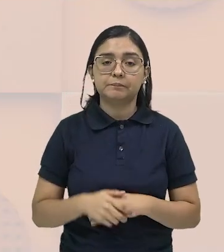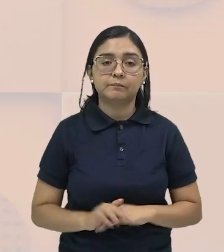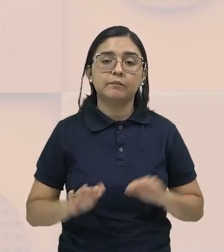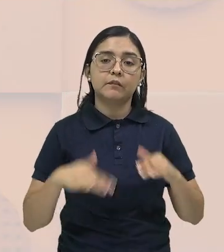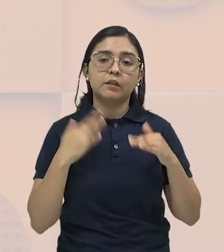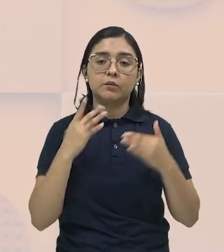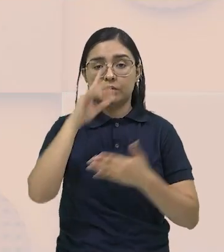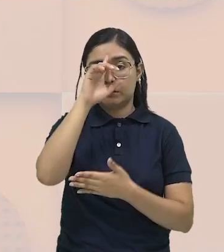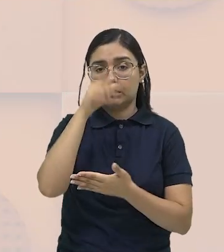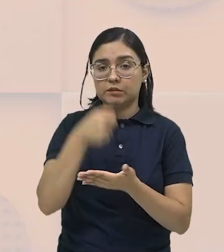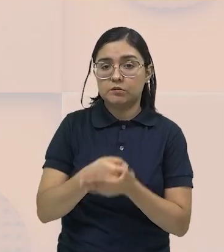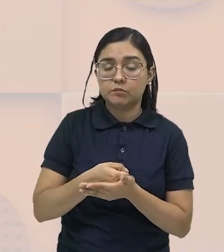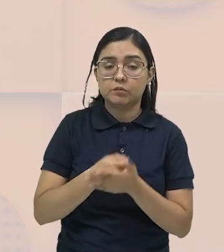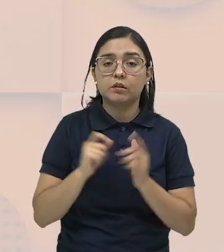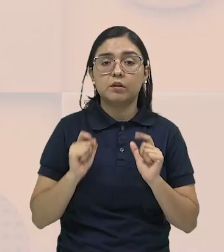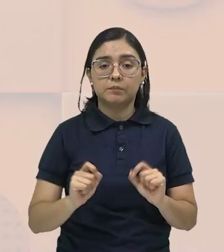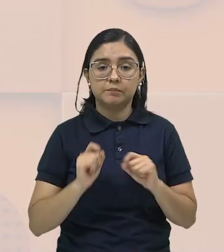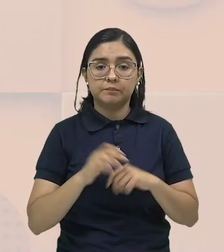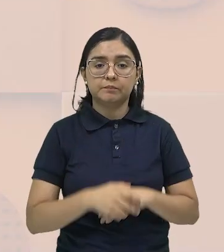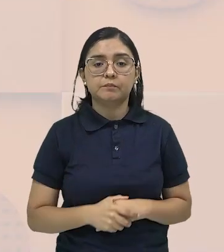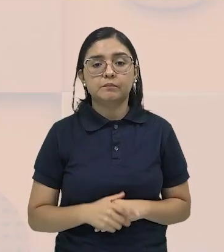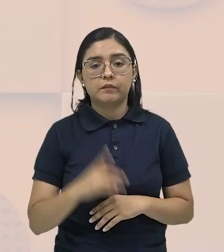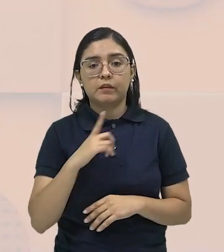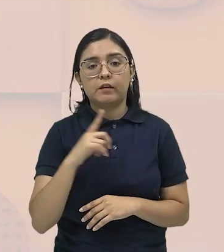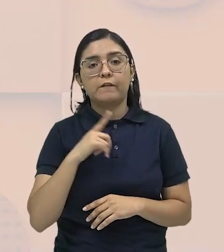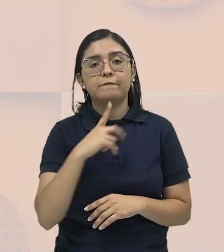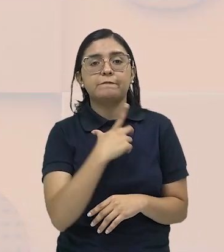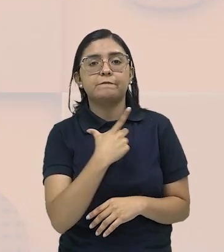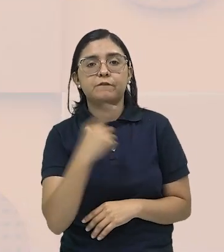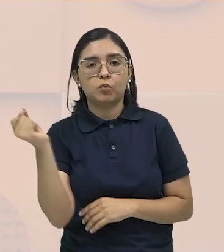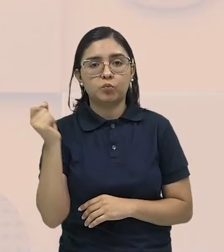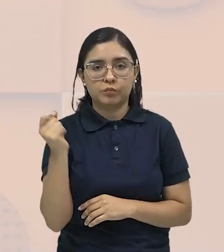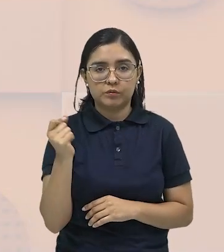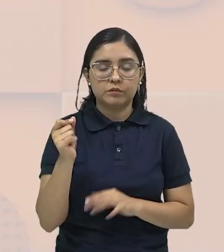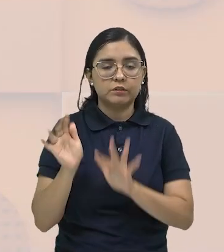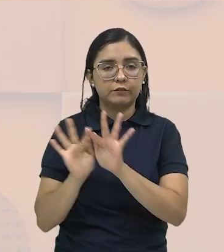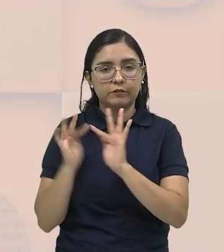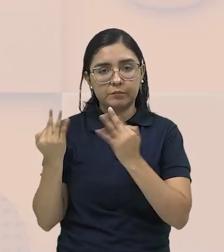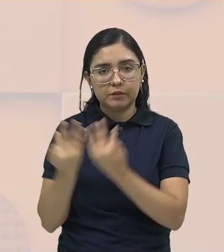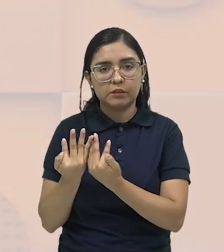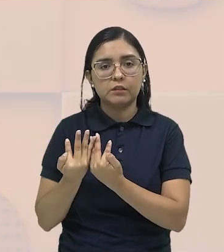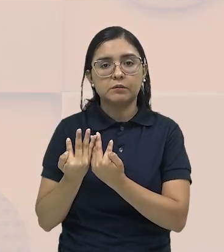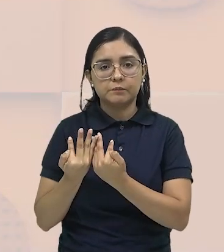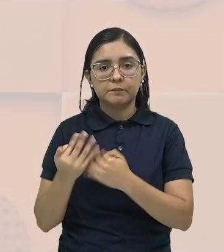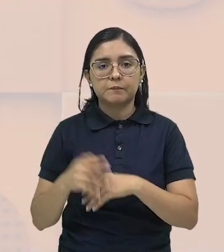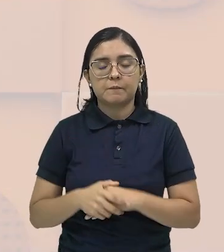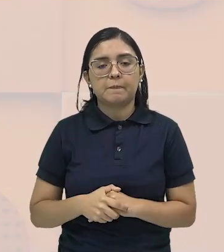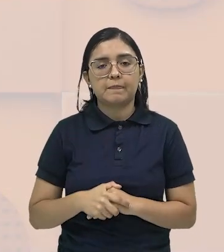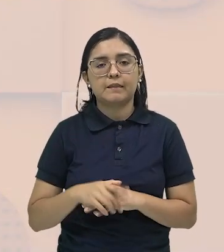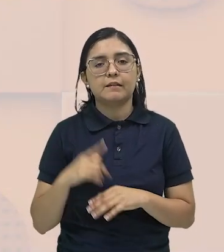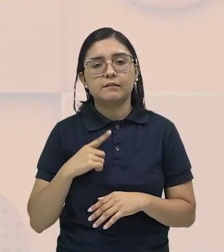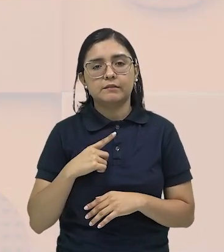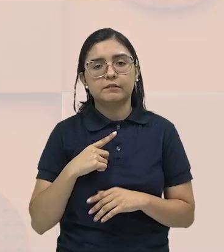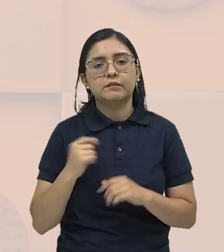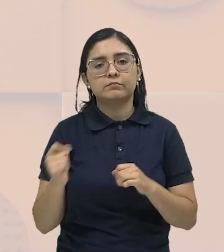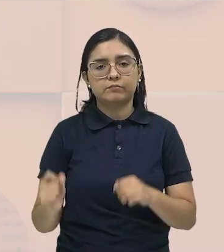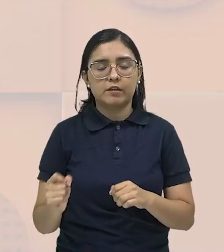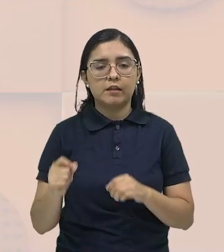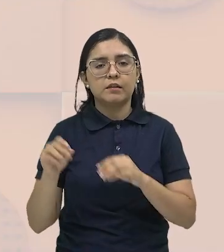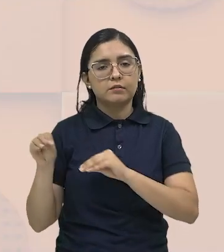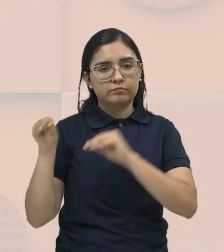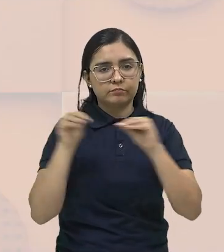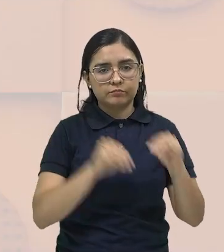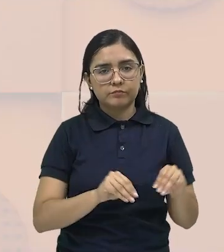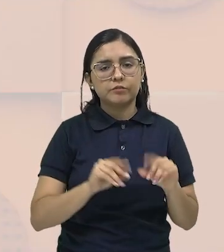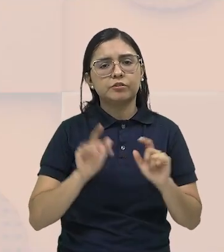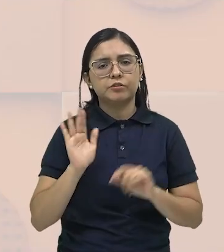essa decisão vai culminar no quê? Na fuga, né, na vinda, na saída estratégica. Era uma ideia